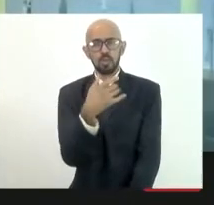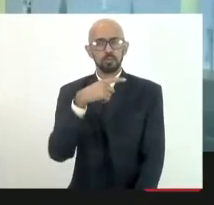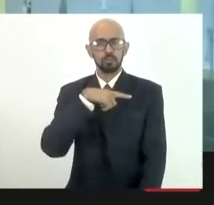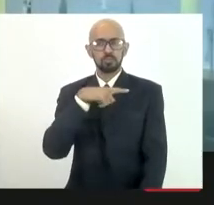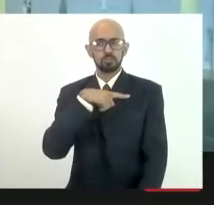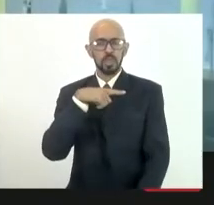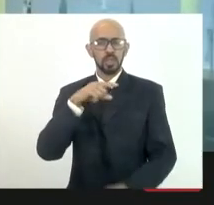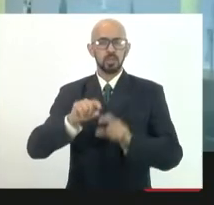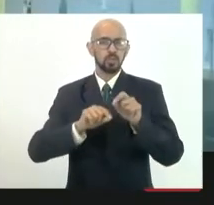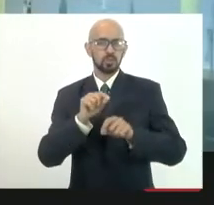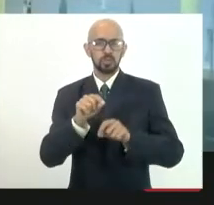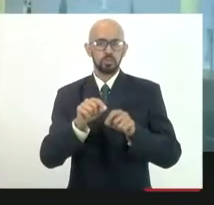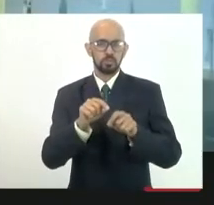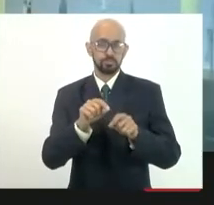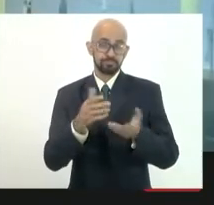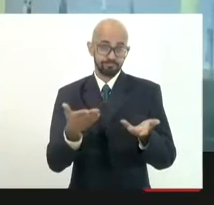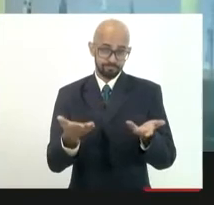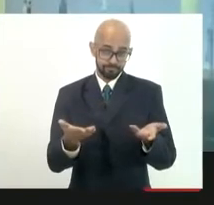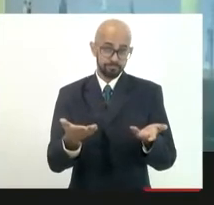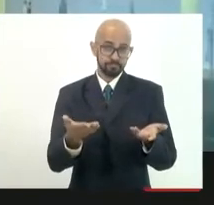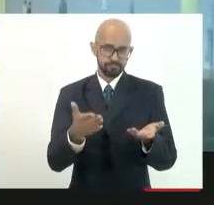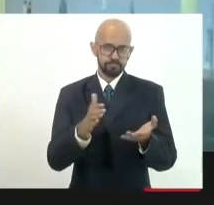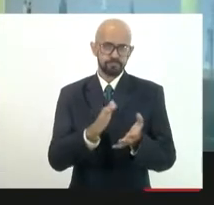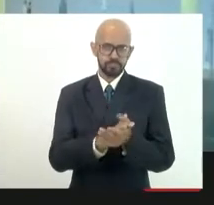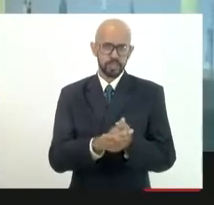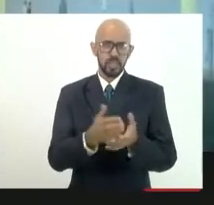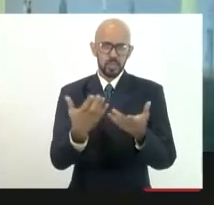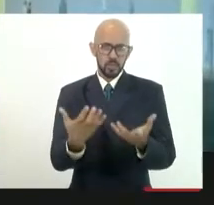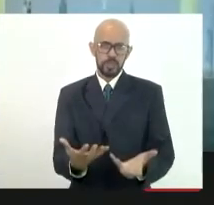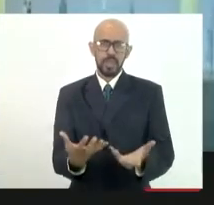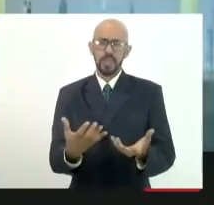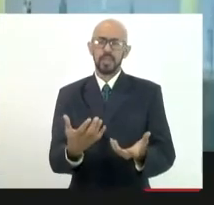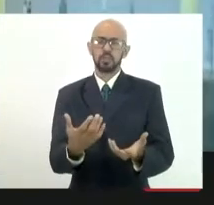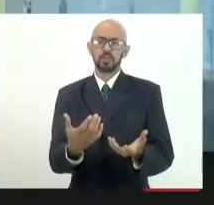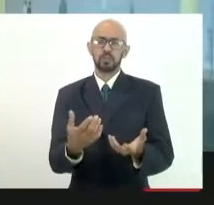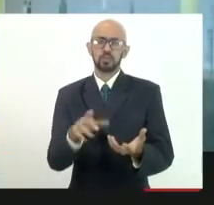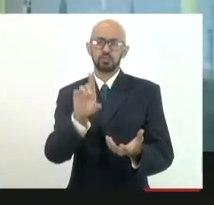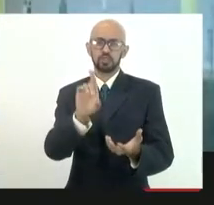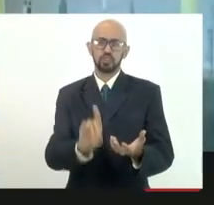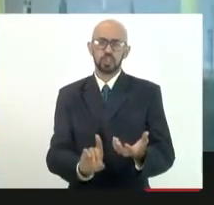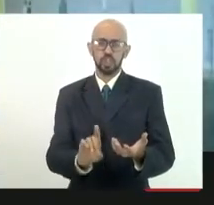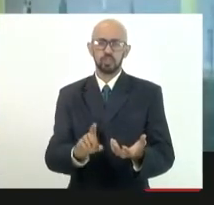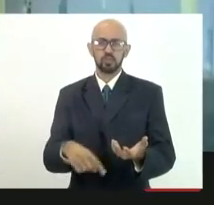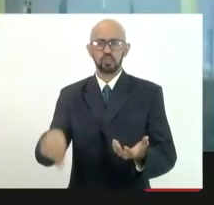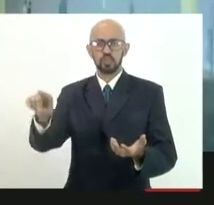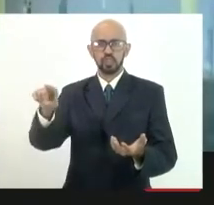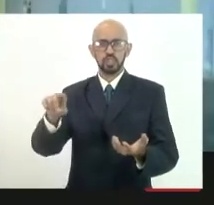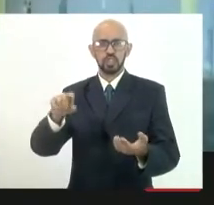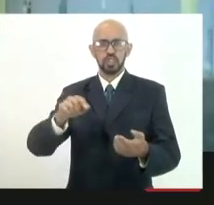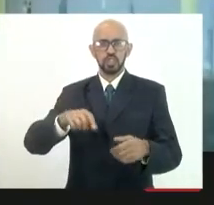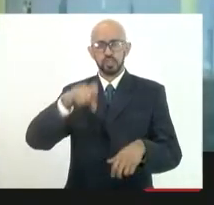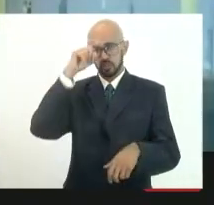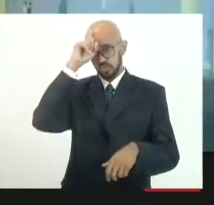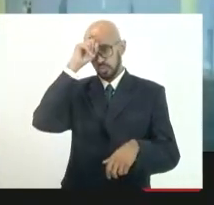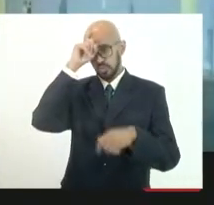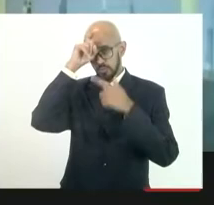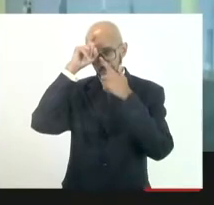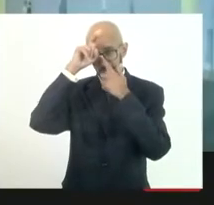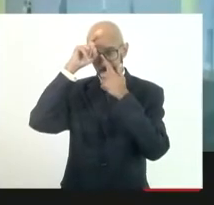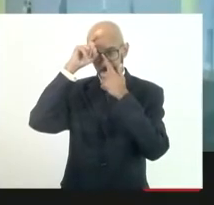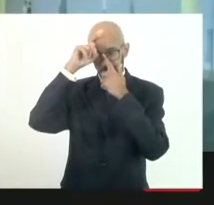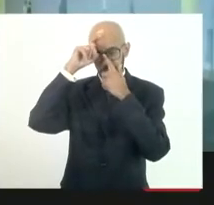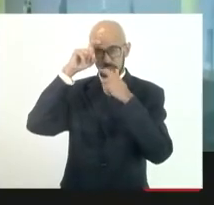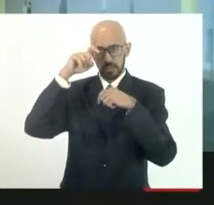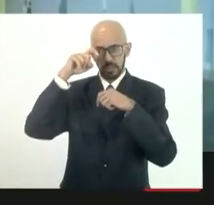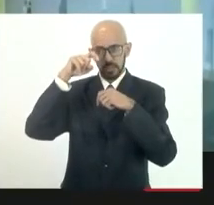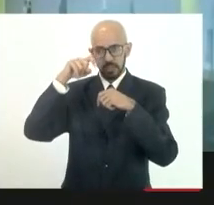Eu quero deixar, eu quero ter o direito de ir nas unidades hospitalares e pegar